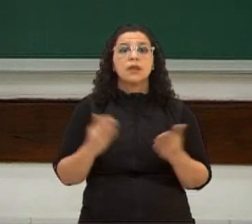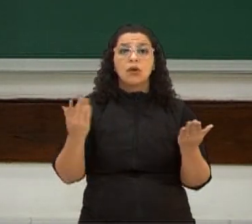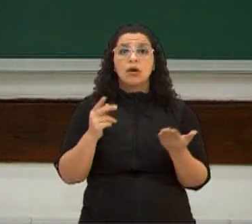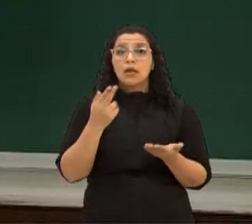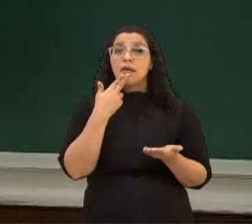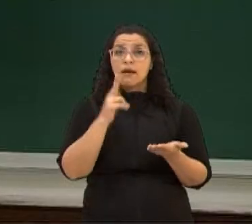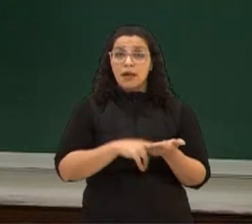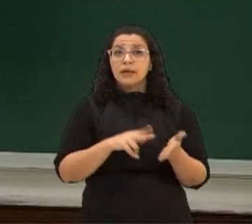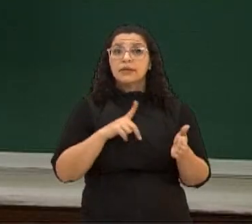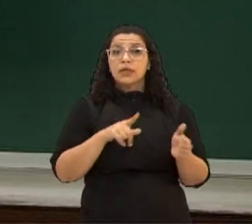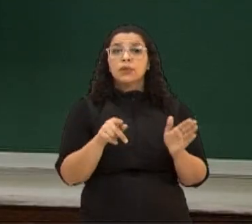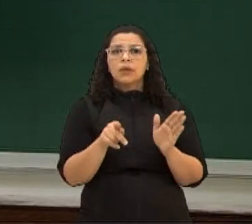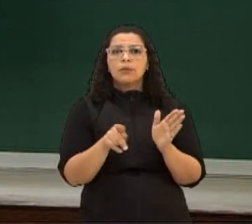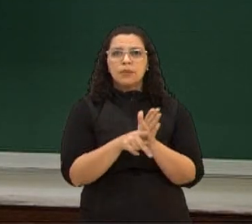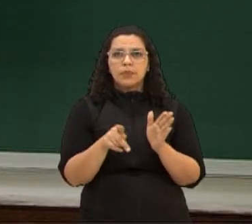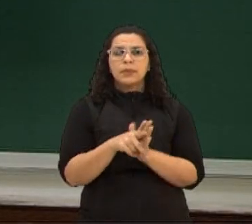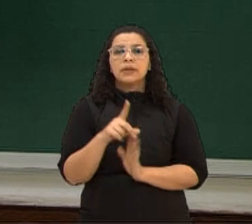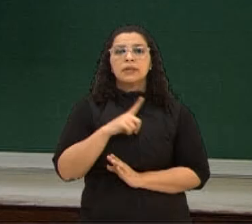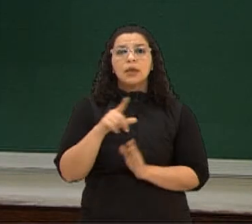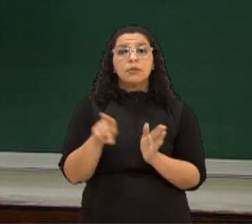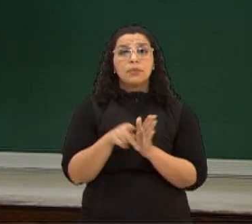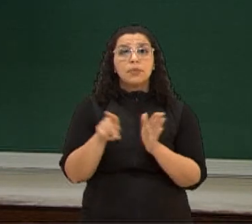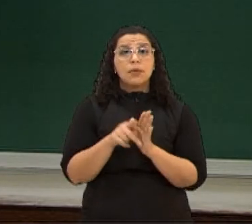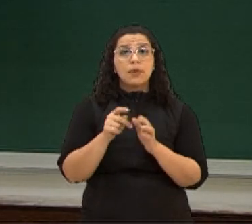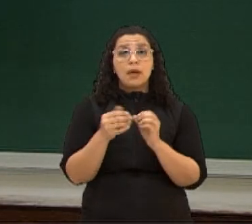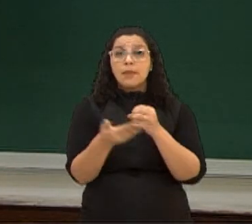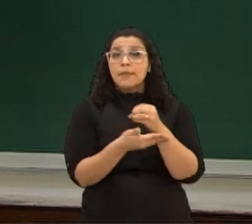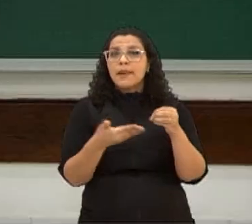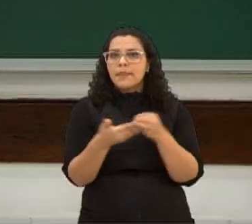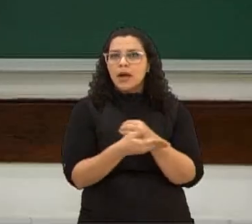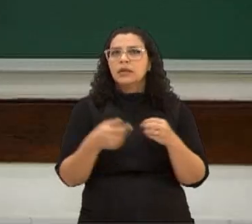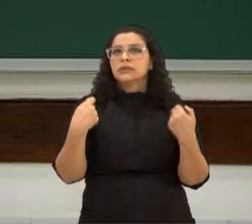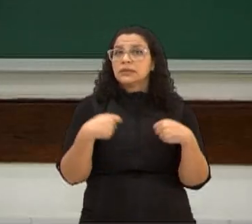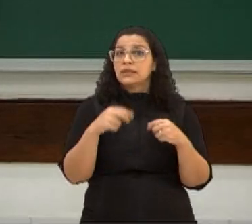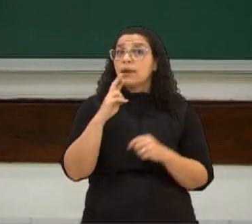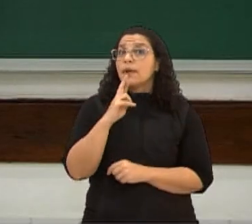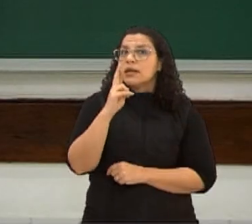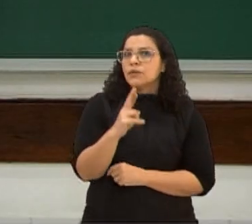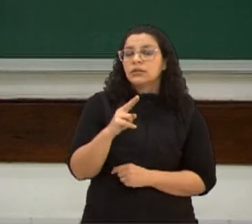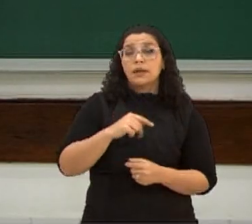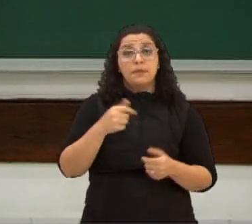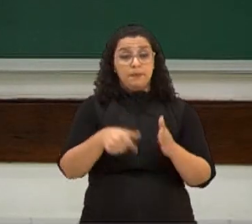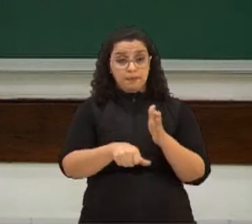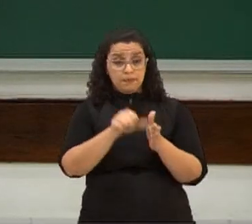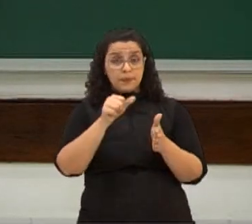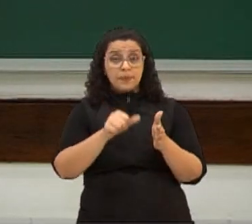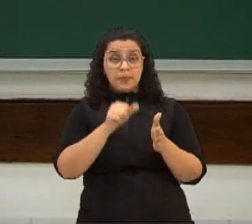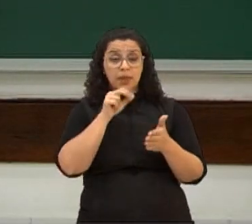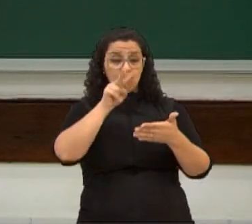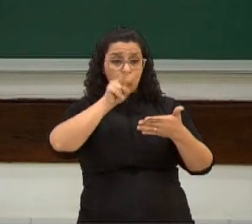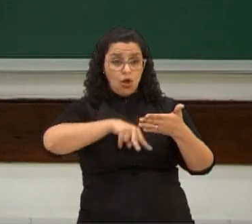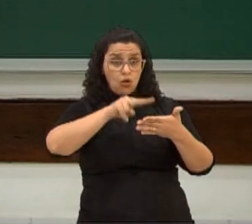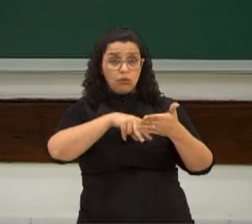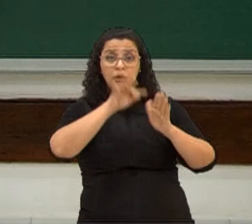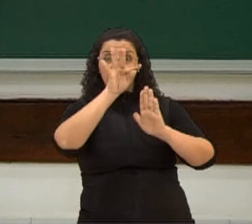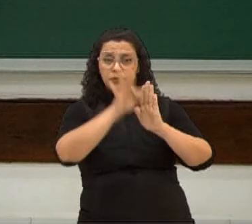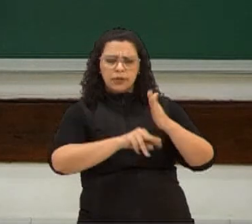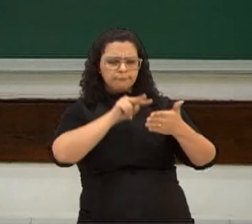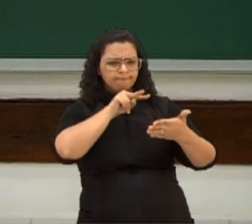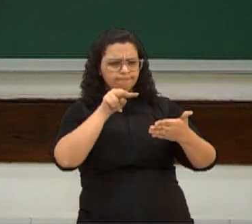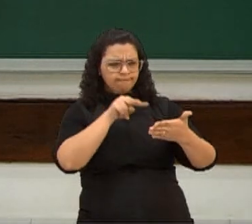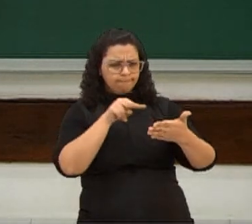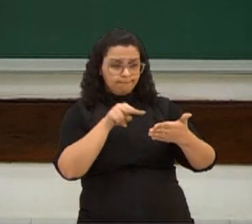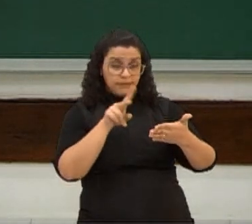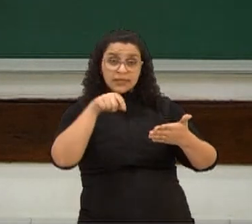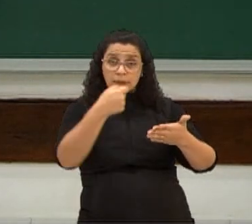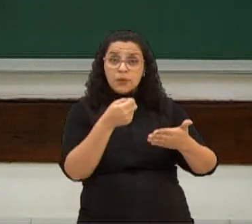do leitor vai ter o quê? Vai ter uma notícia base. É uma resposta para uma notícia ou uma